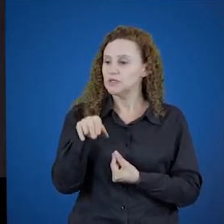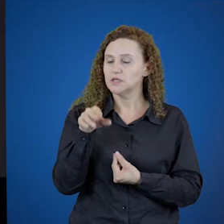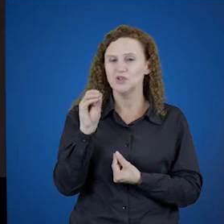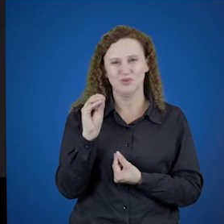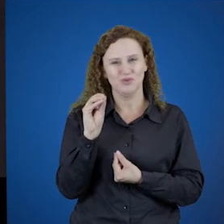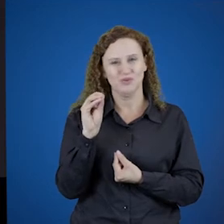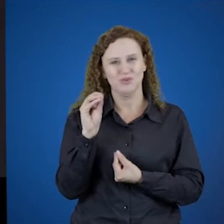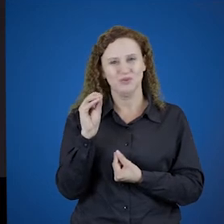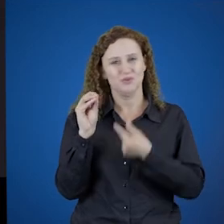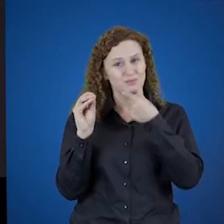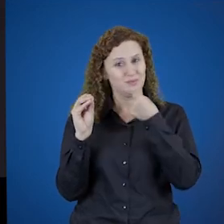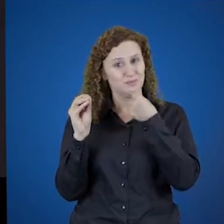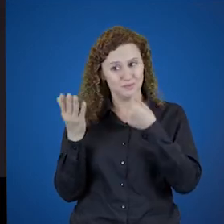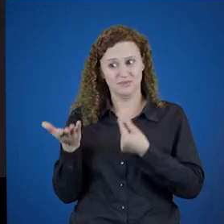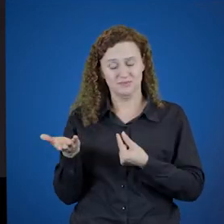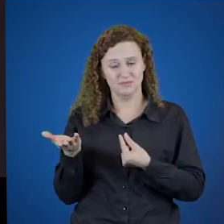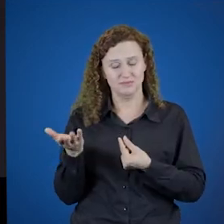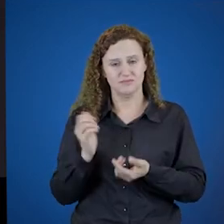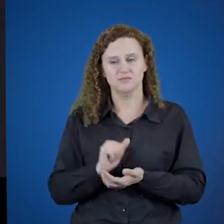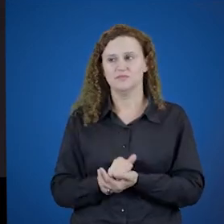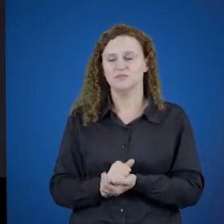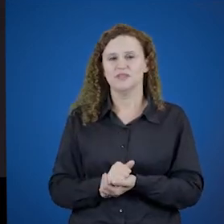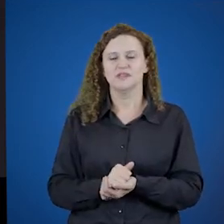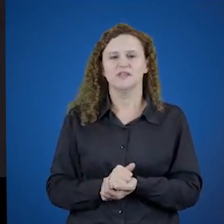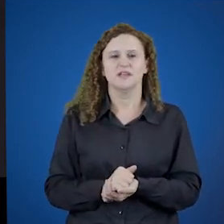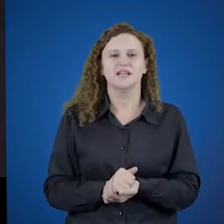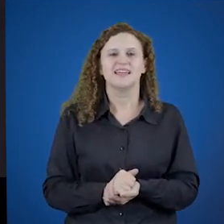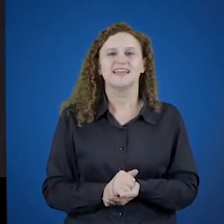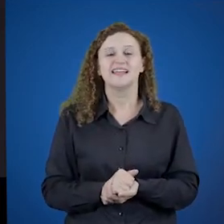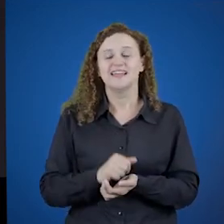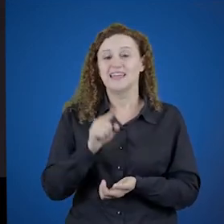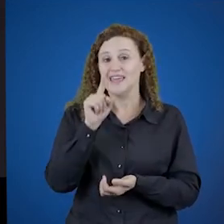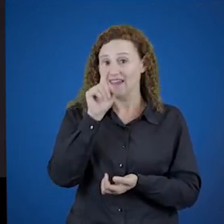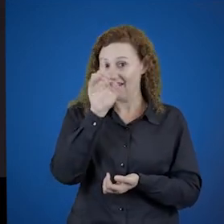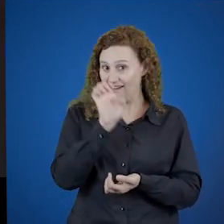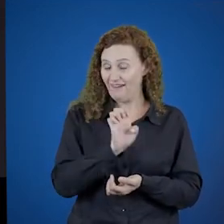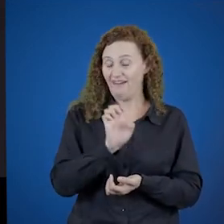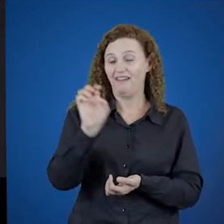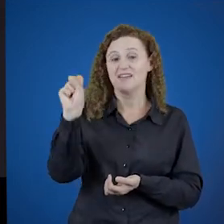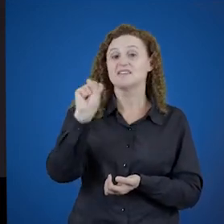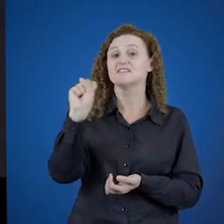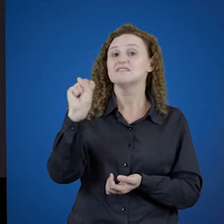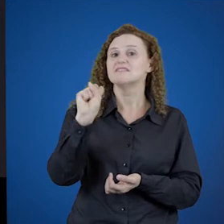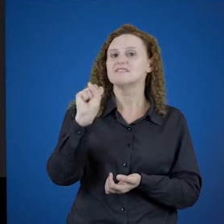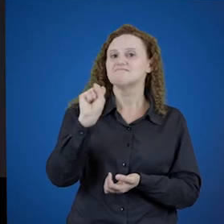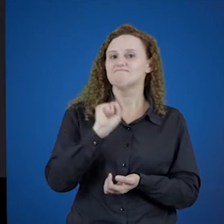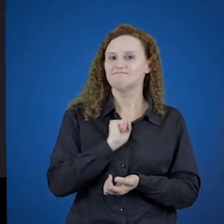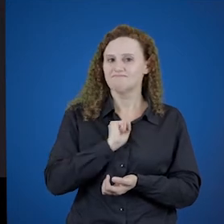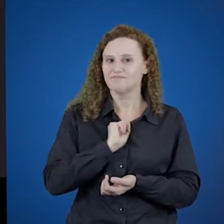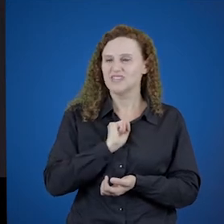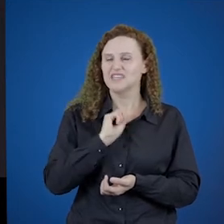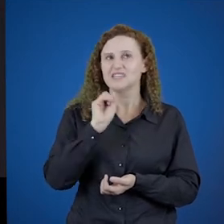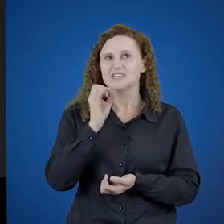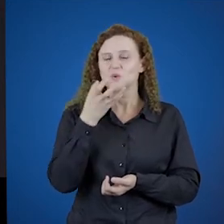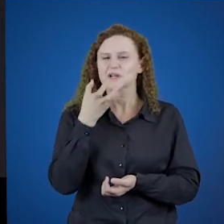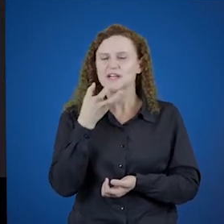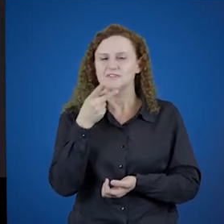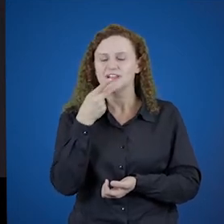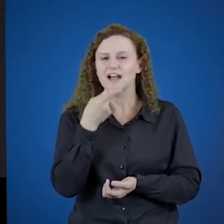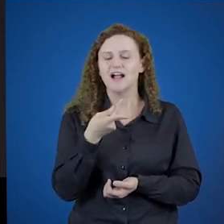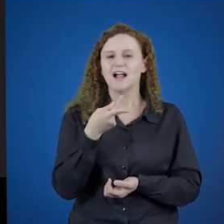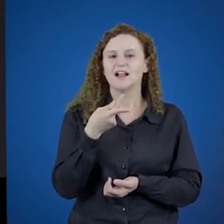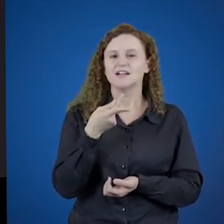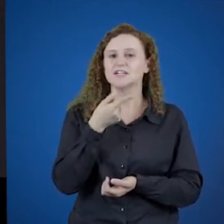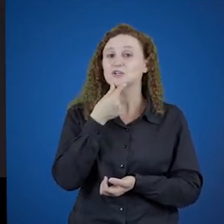hora menino é masculino menino está no singular e se eu quero dizer